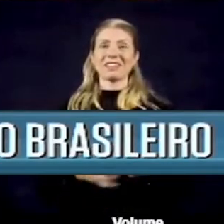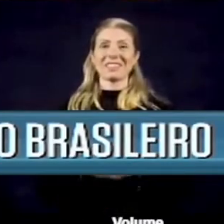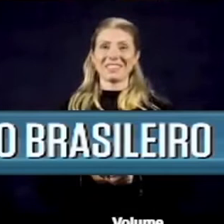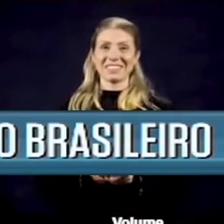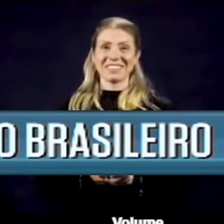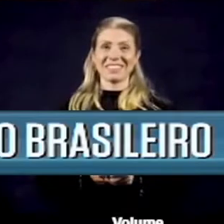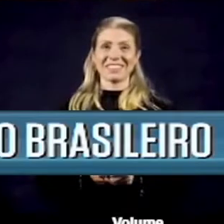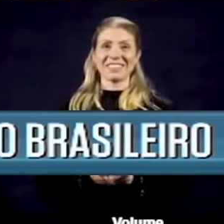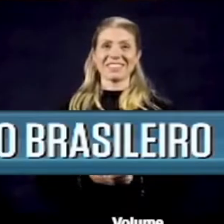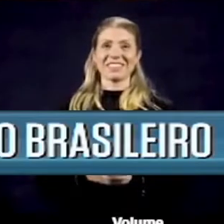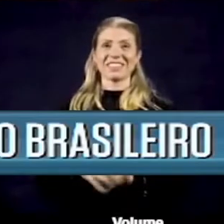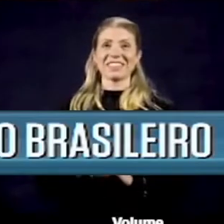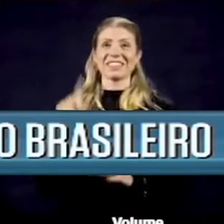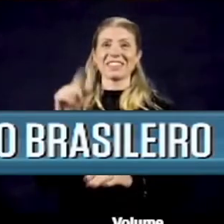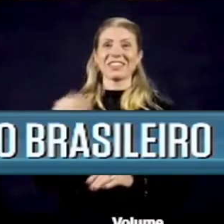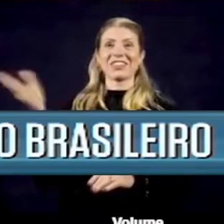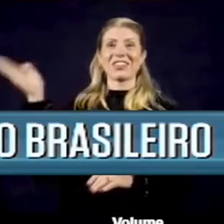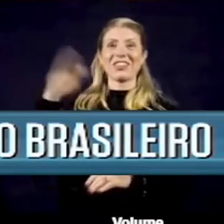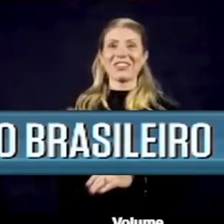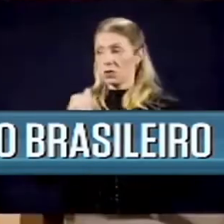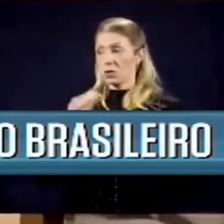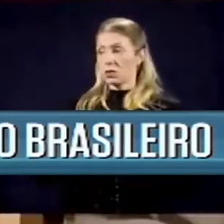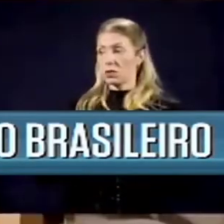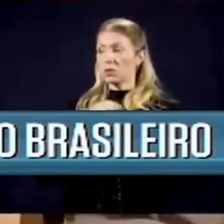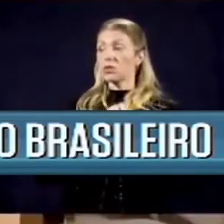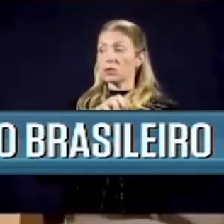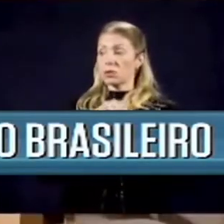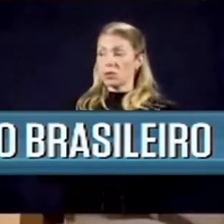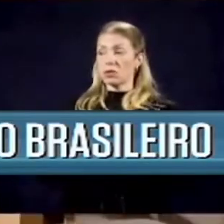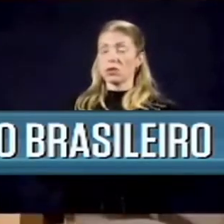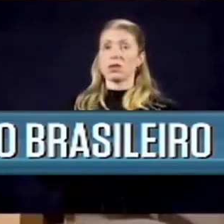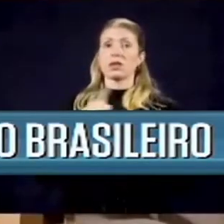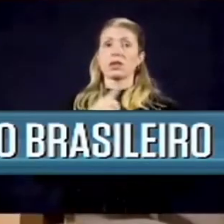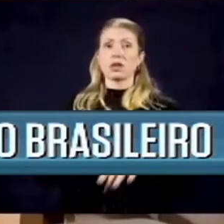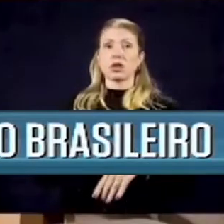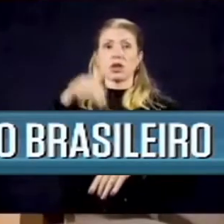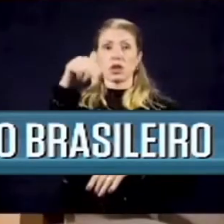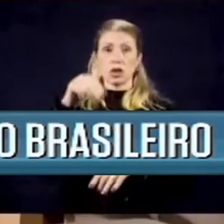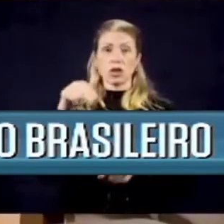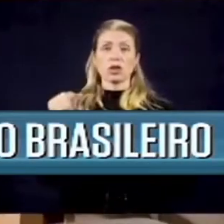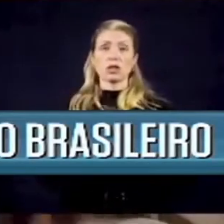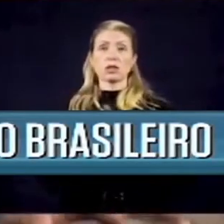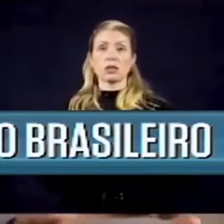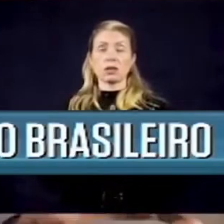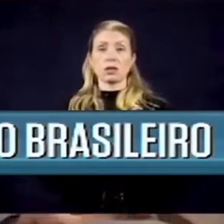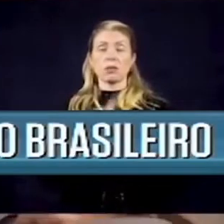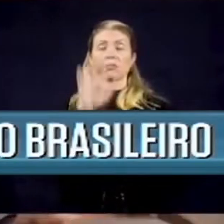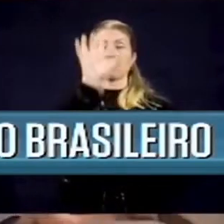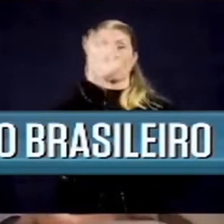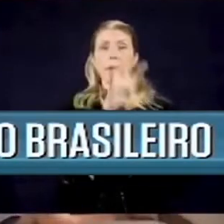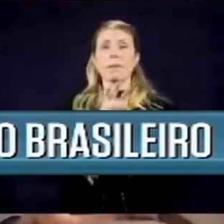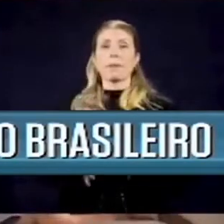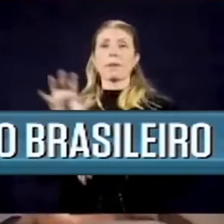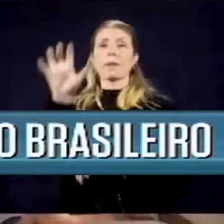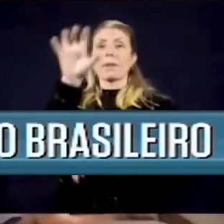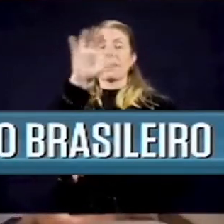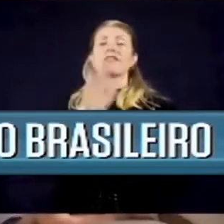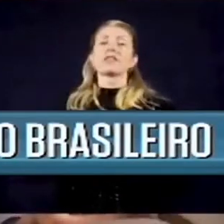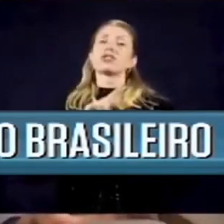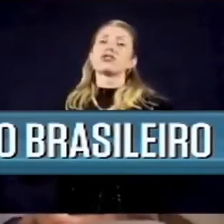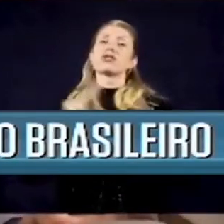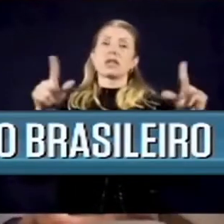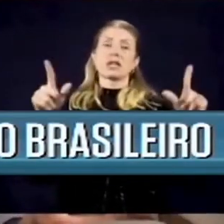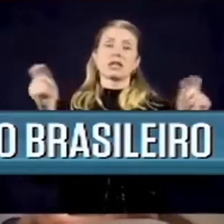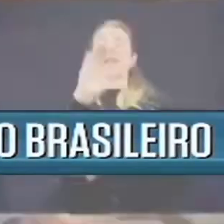temas abordados pelo ministro da Infraestrutura, Marcelo Sampaio. Ele destacou a importância da construção de novos portos para